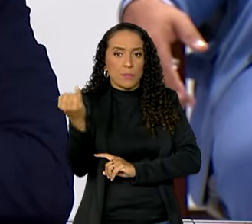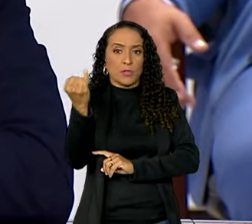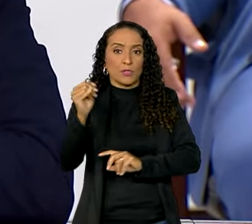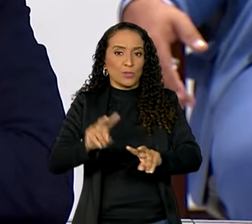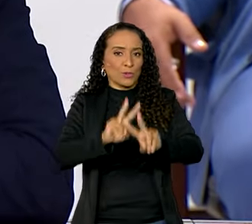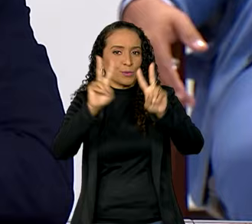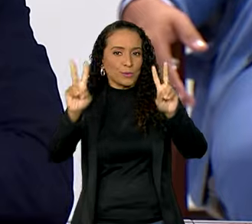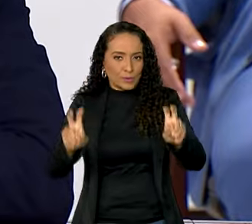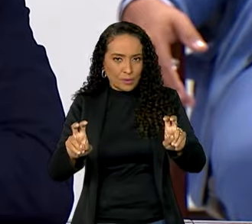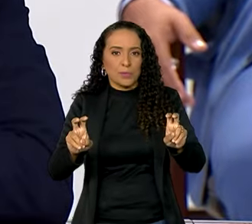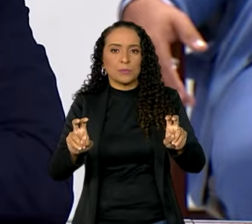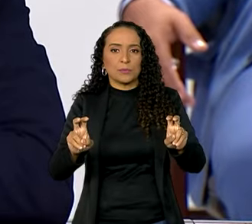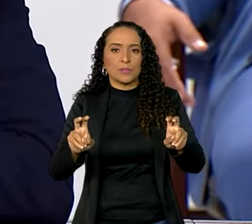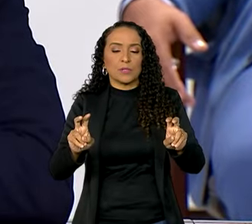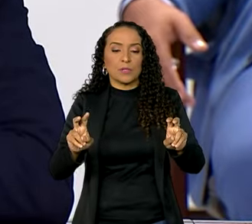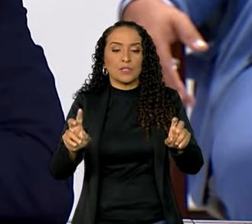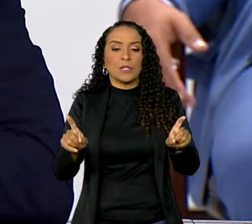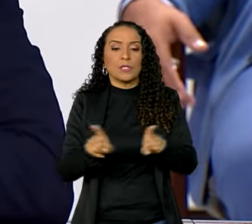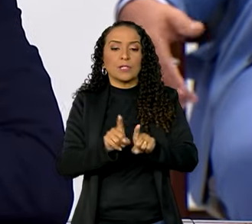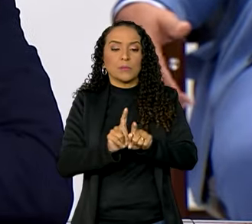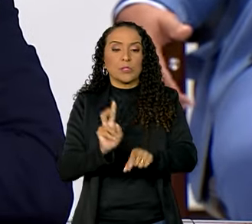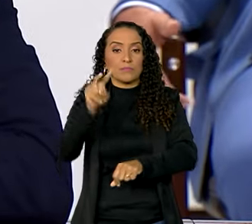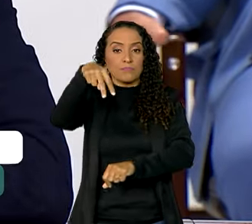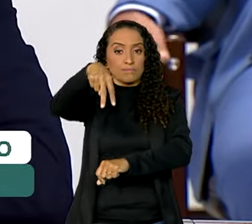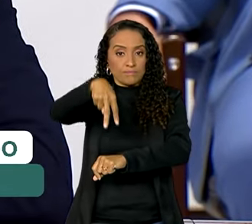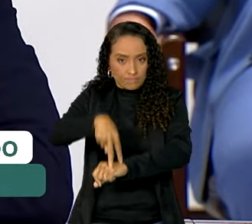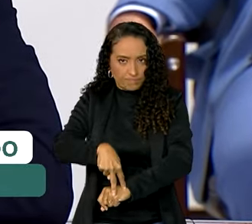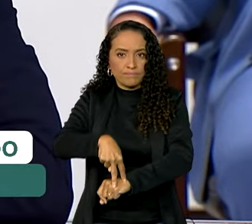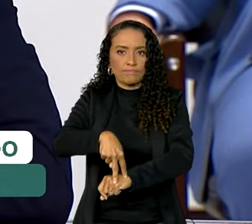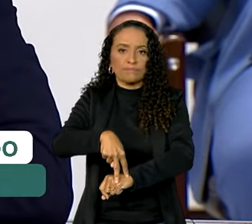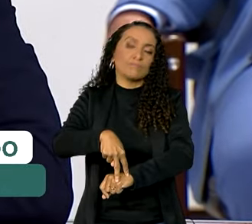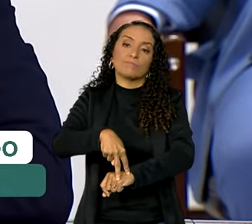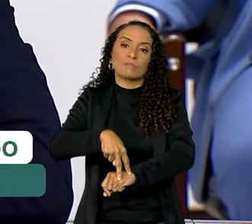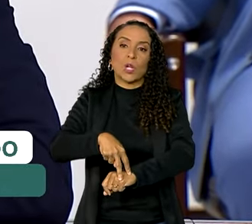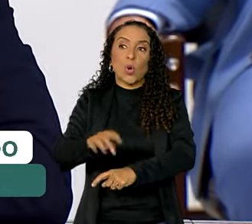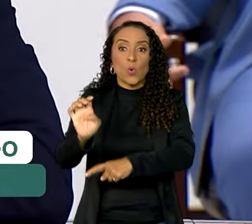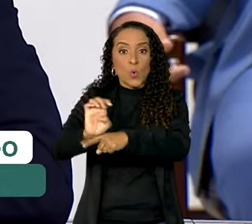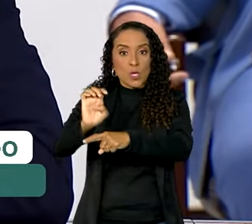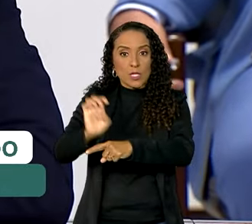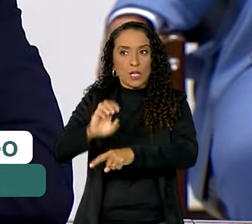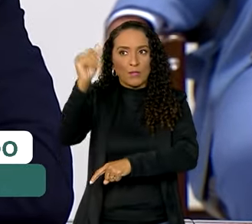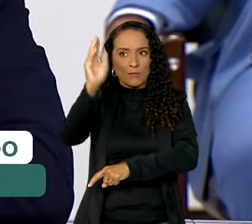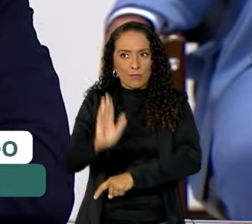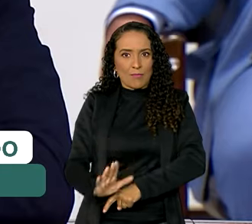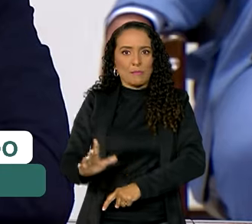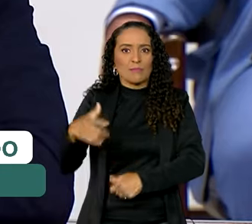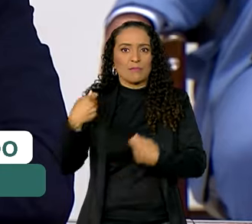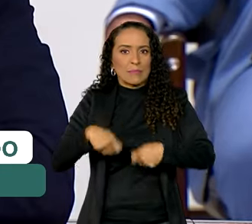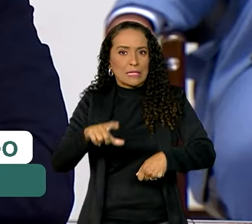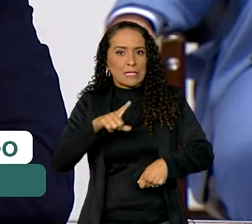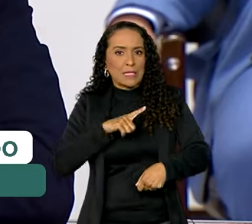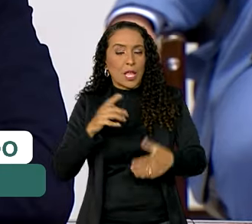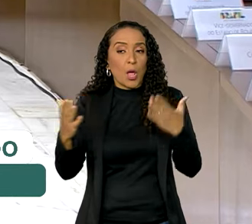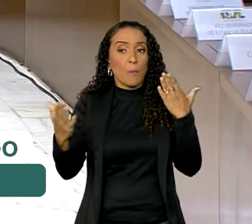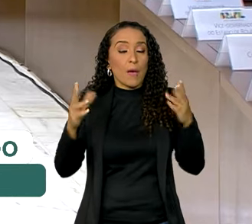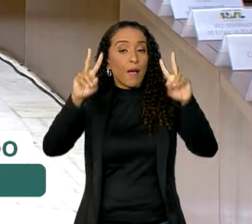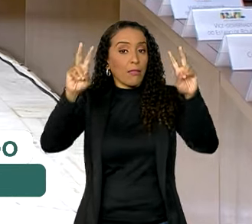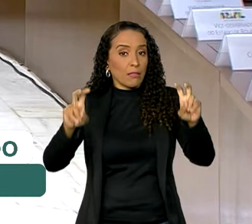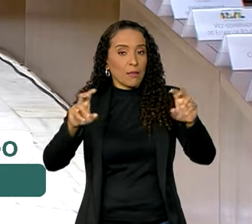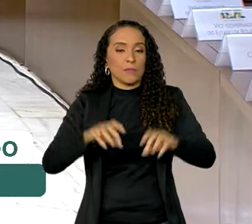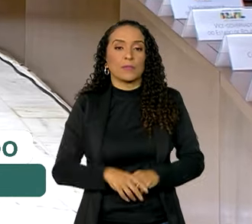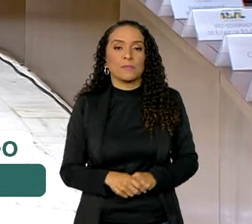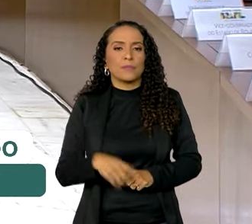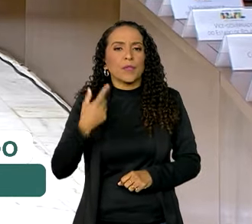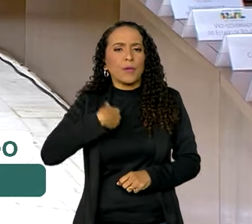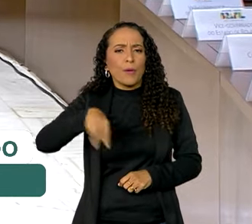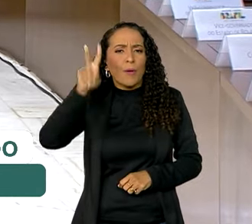tema e o protagonismo que o Estado brasileiro tem que ter com relação a um tema. Eu